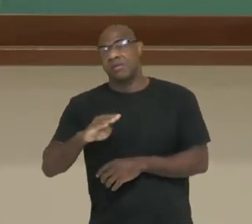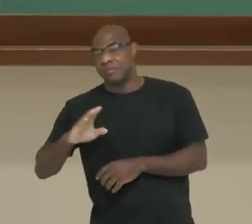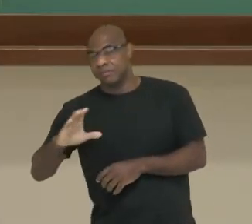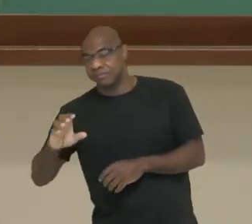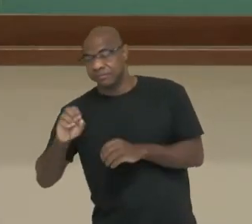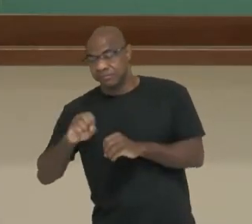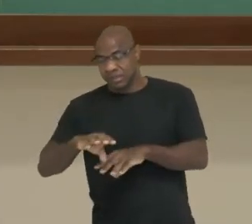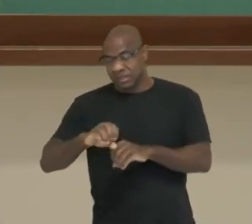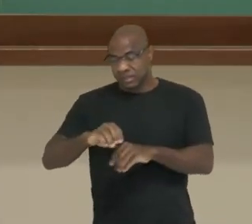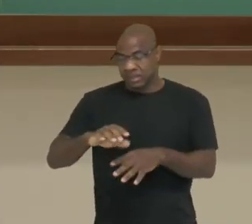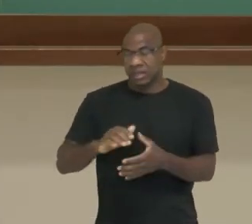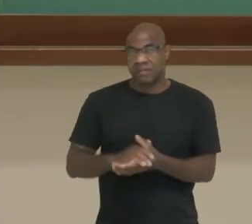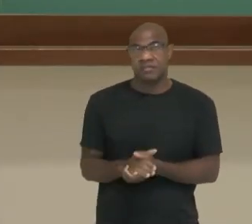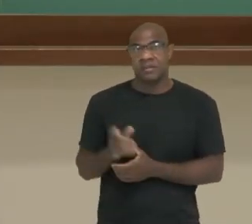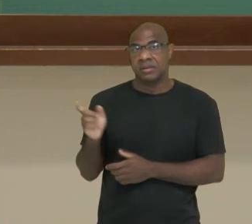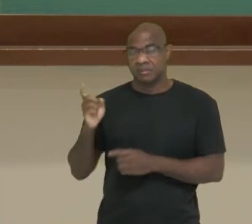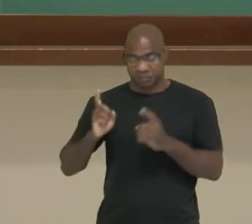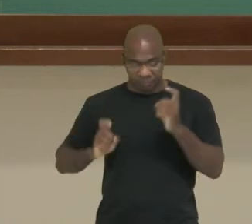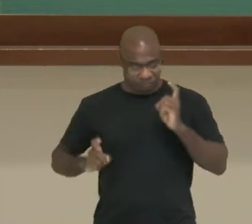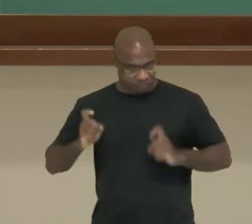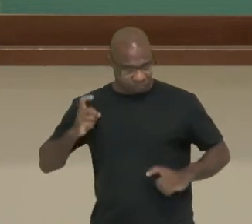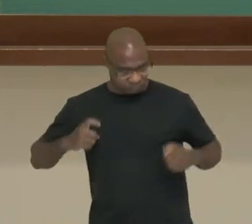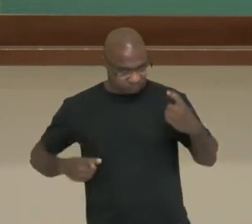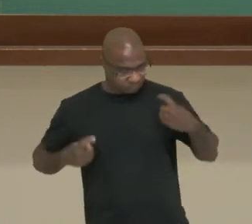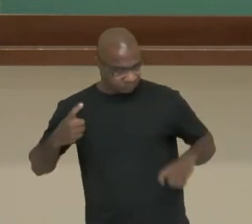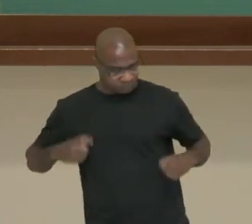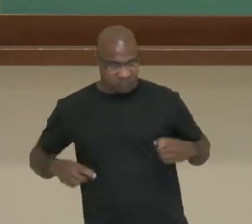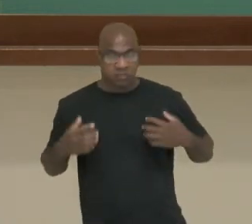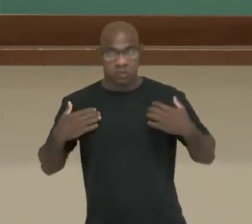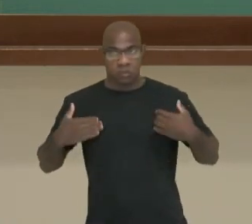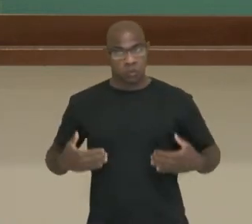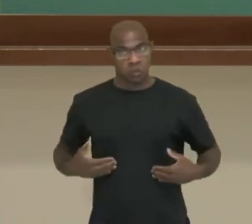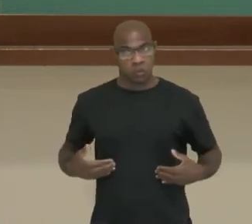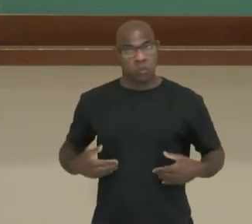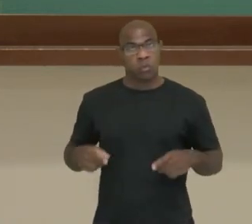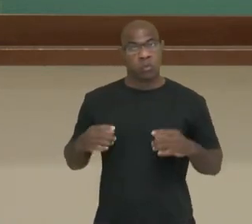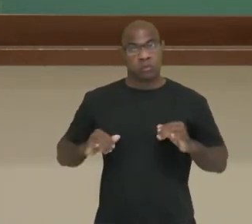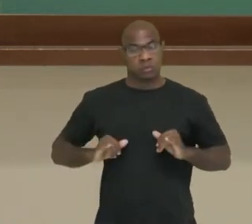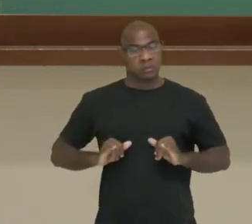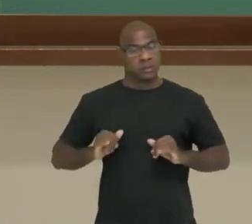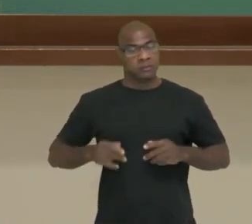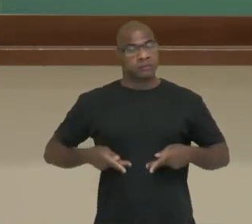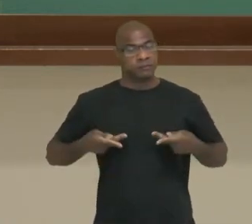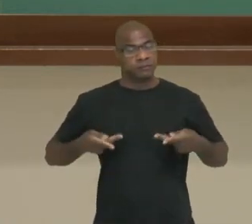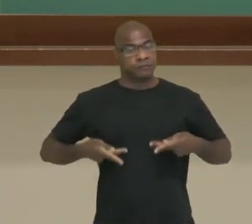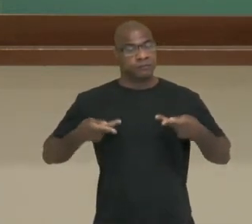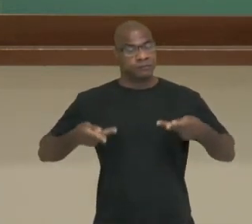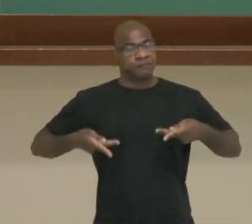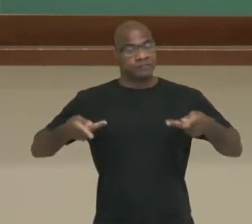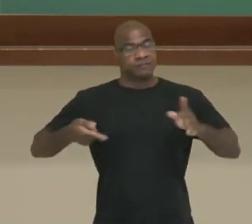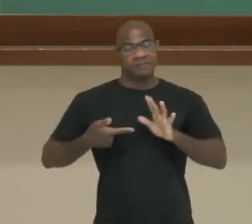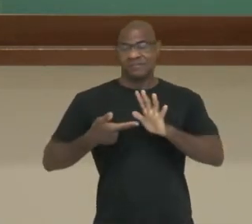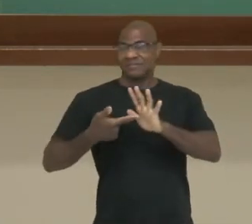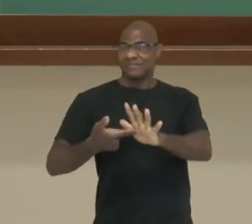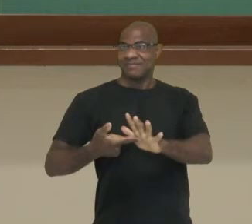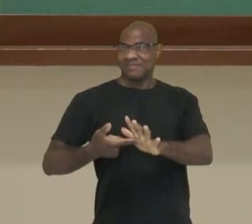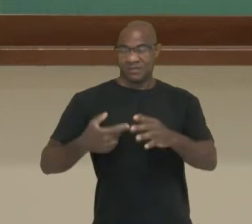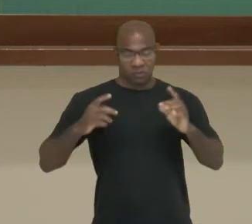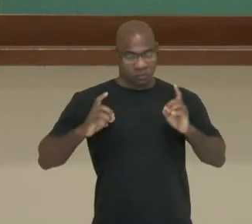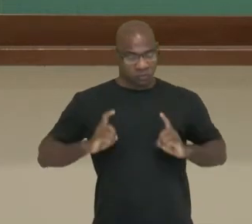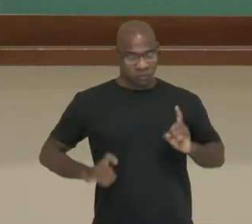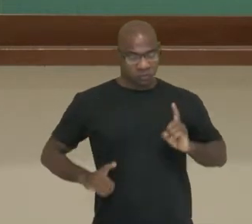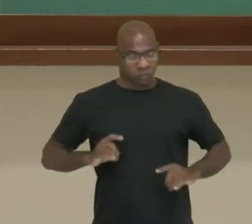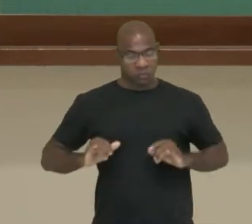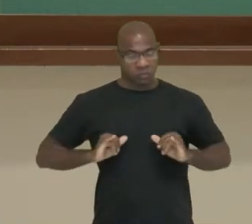do corpo, né, o corpo também fala, eu conto a história, né, eu me comunico através do corpo.